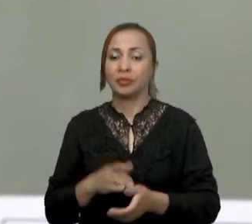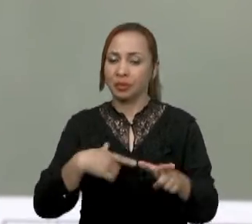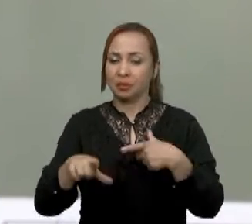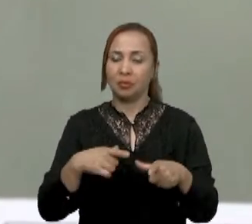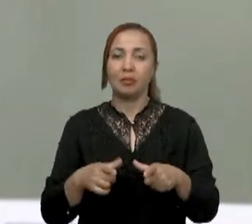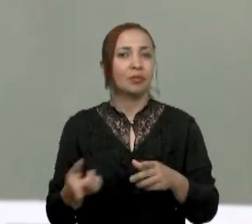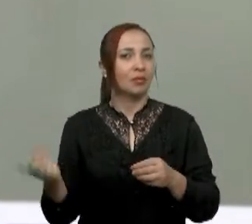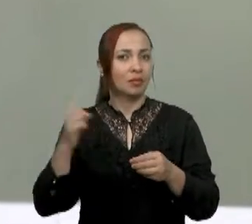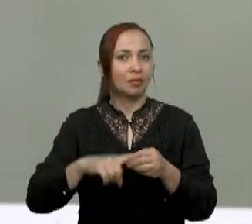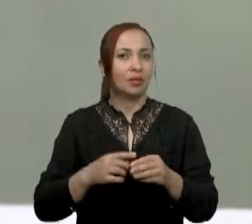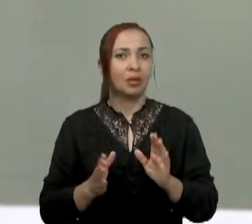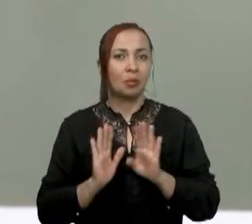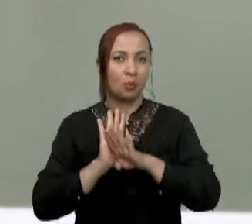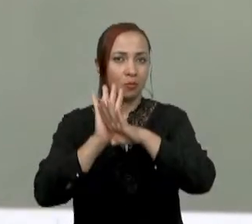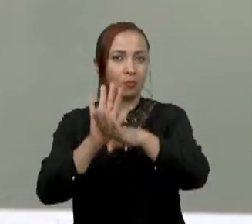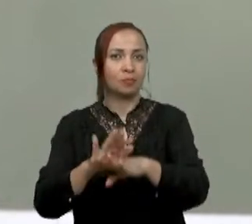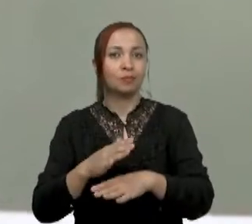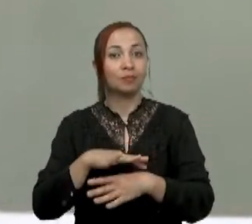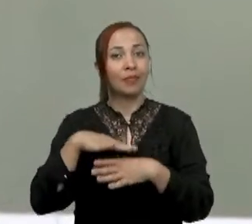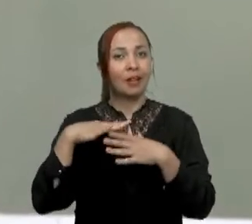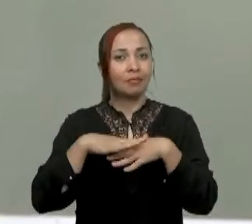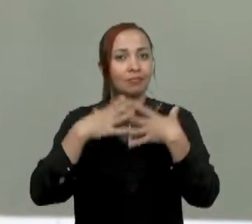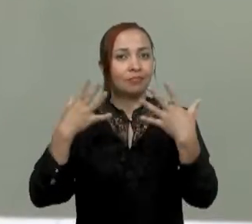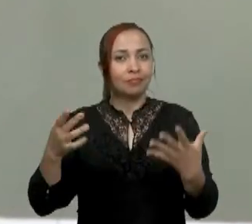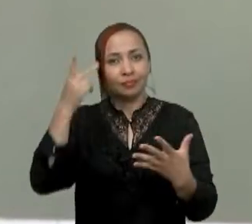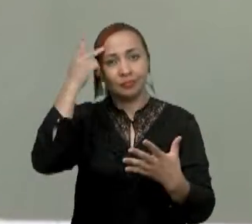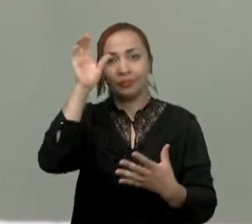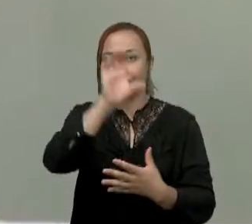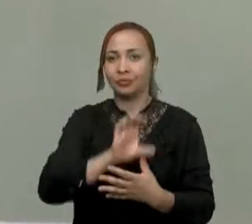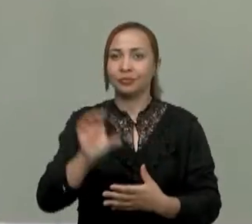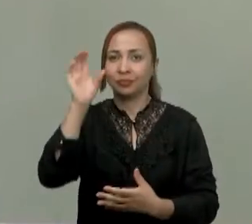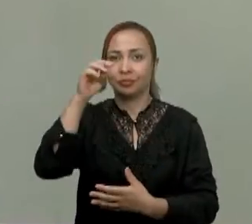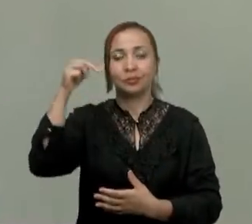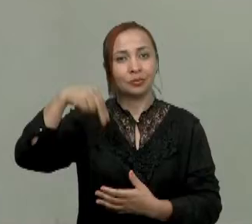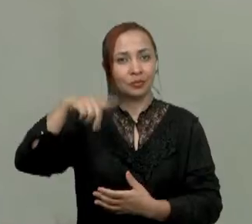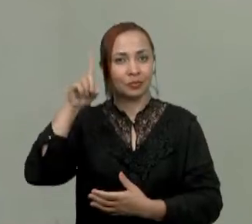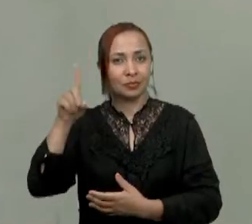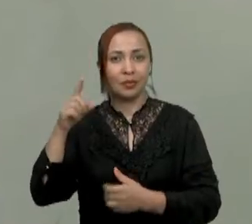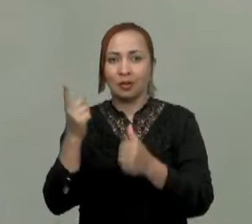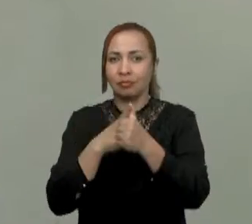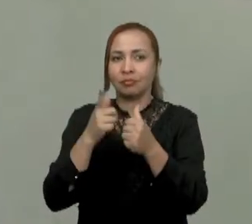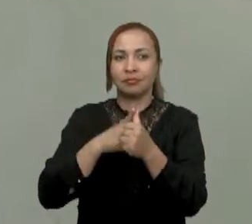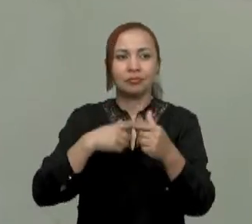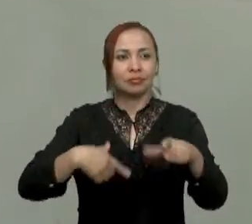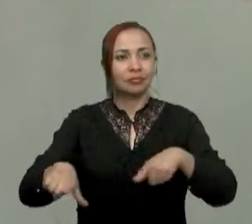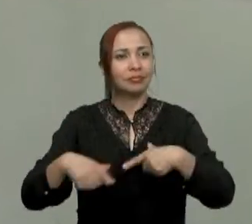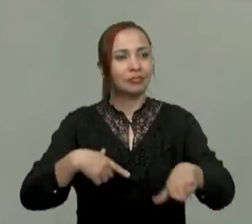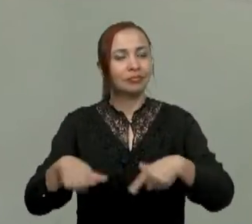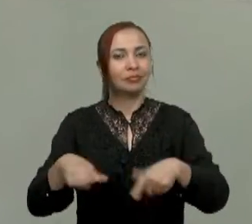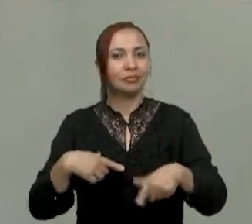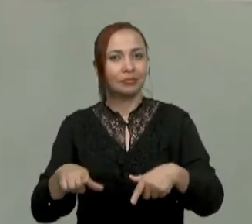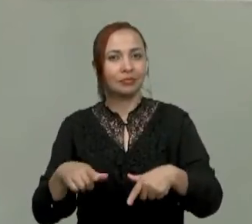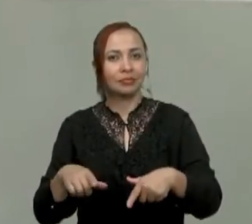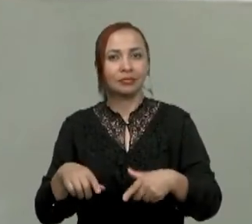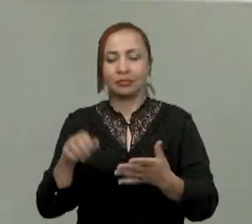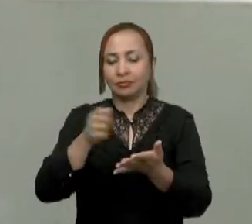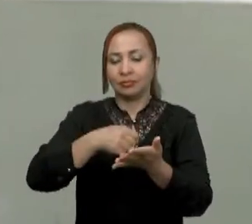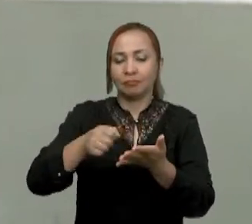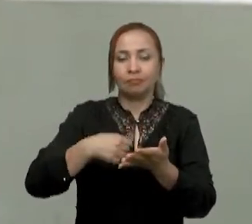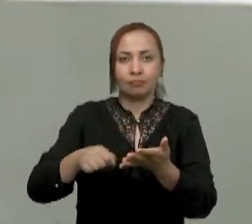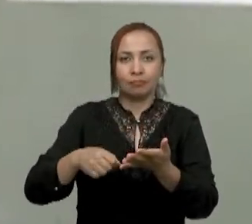contribuição é porque para para região Nordeste ele é um dos primeiros trabalhos